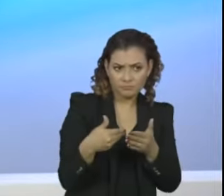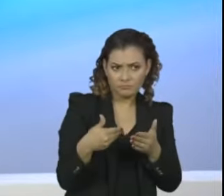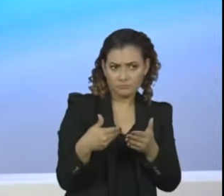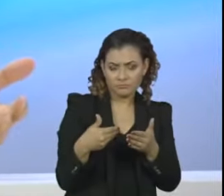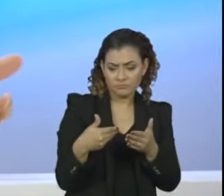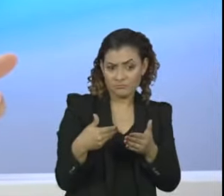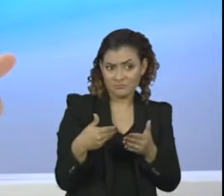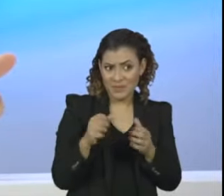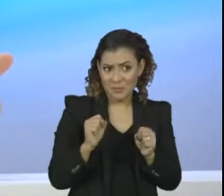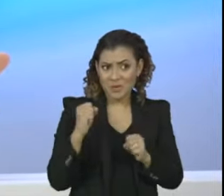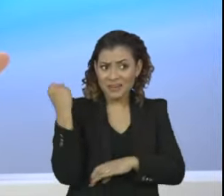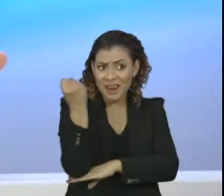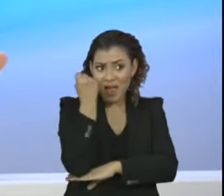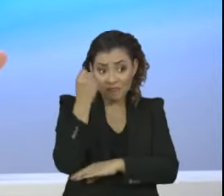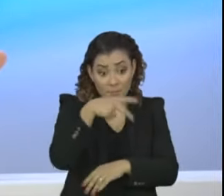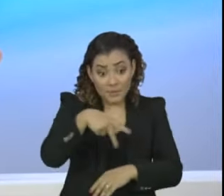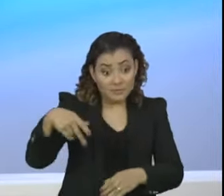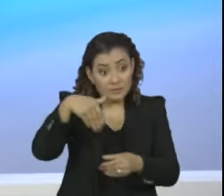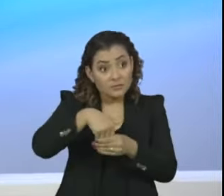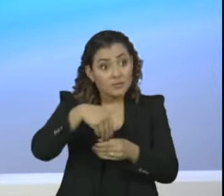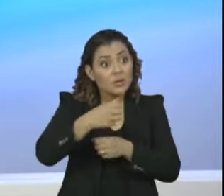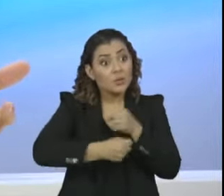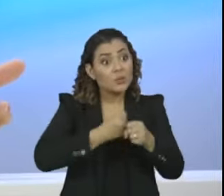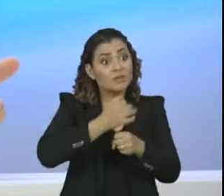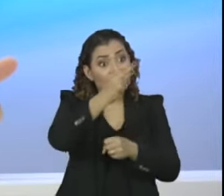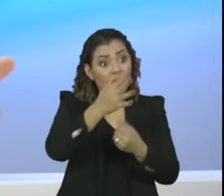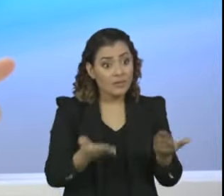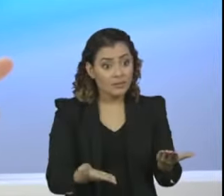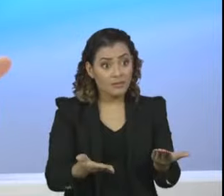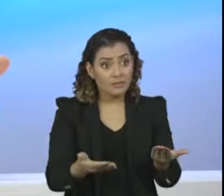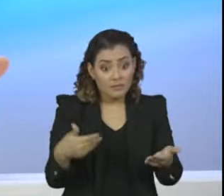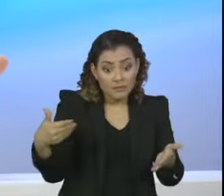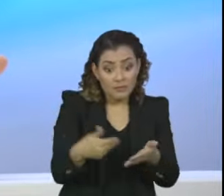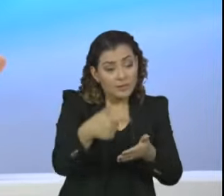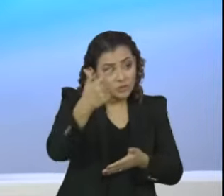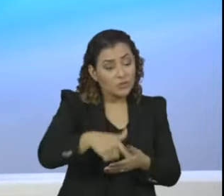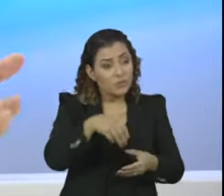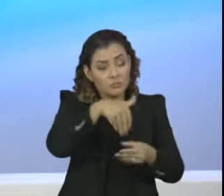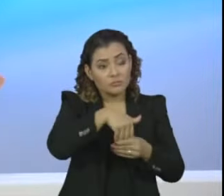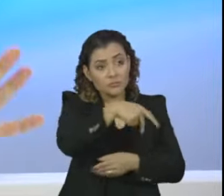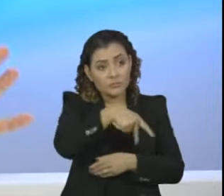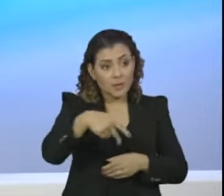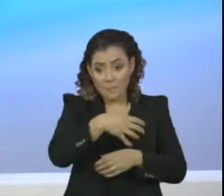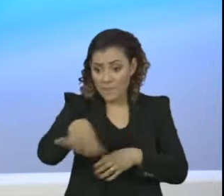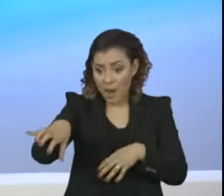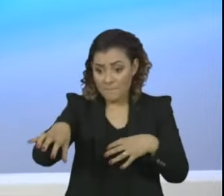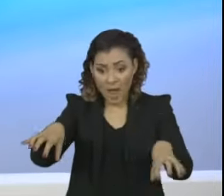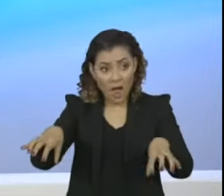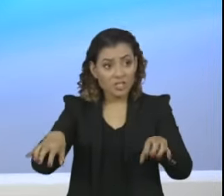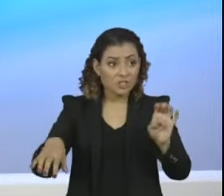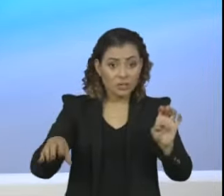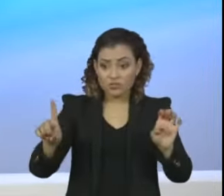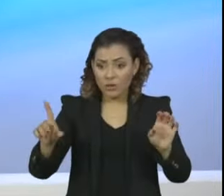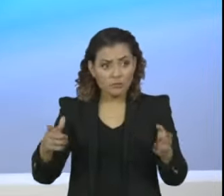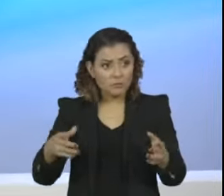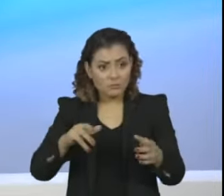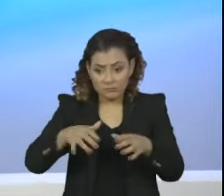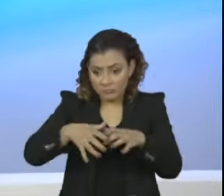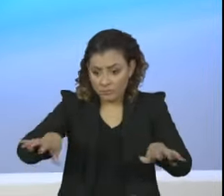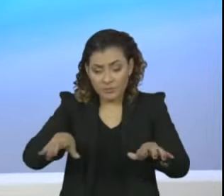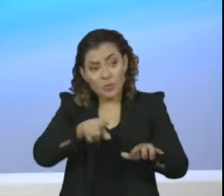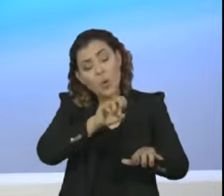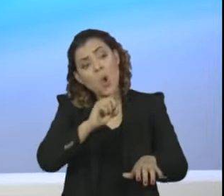dessa situação mas vamos ter eleições presidenciais do ano que vem caminhando para mais uma eleição polarizada pelo menos até aqui